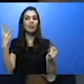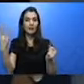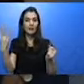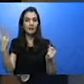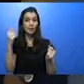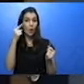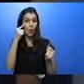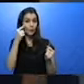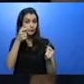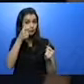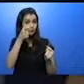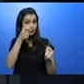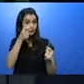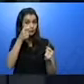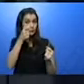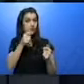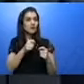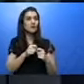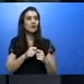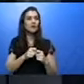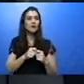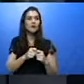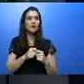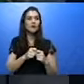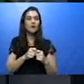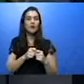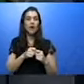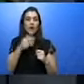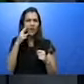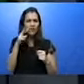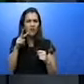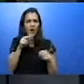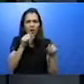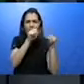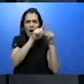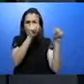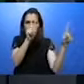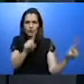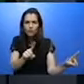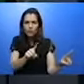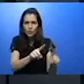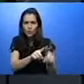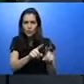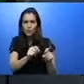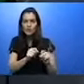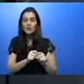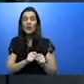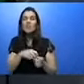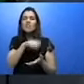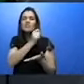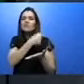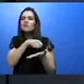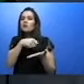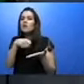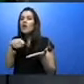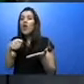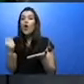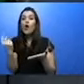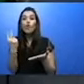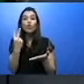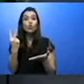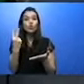Observe essa obra com atenção. Está aí a figura no material de vocês. Escreva